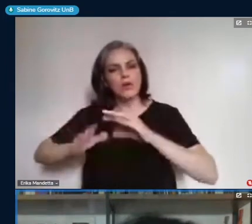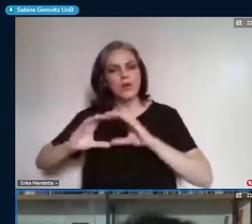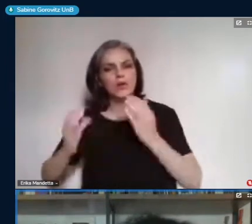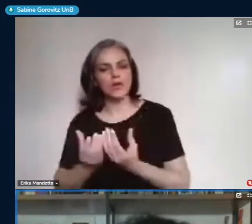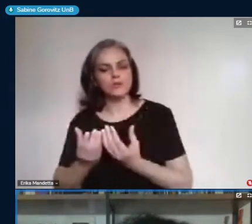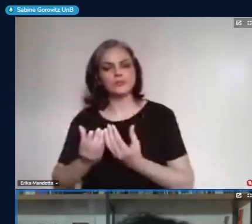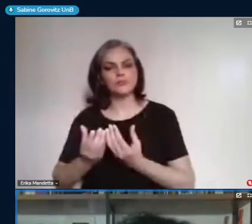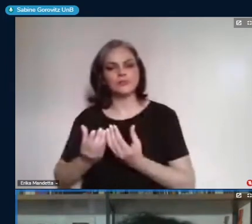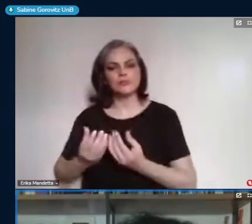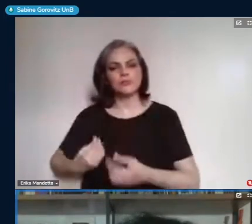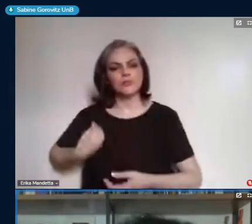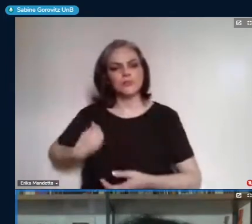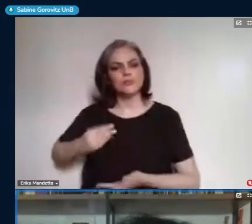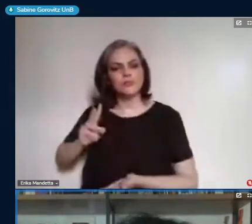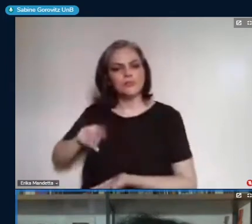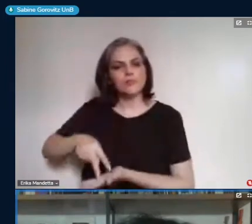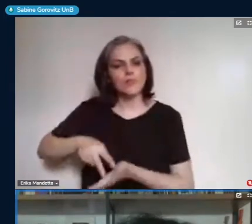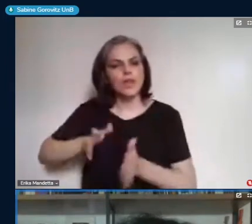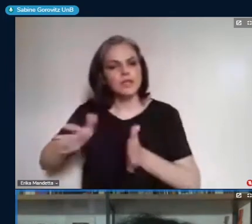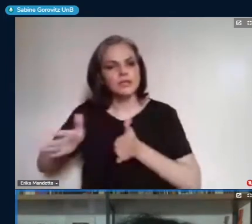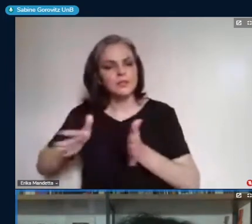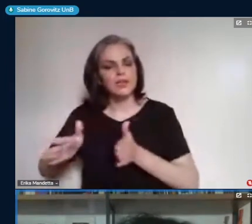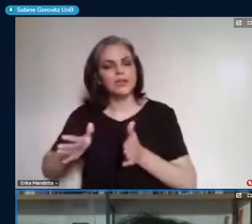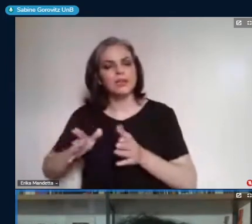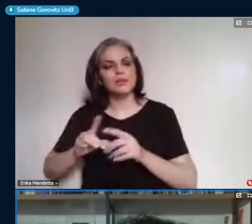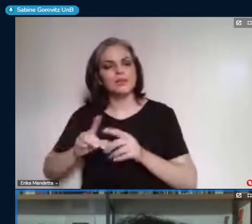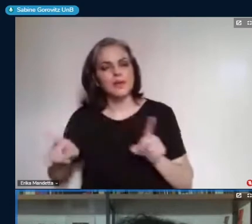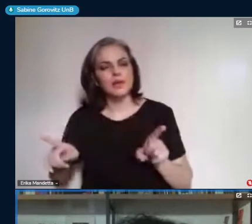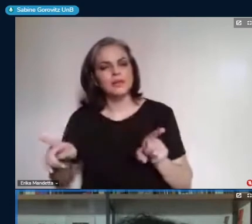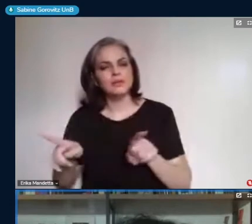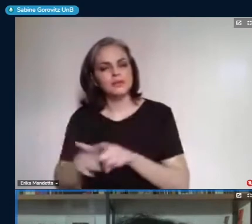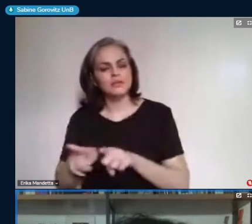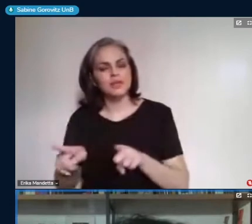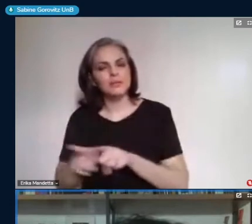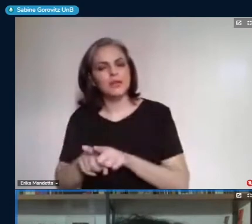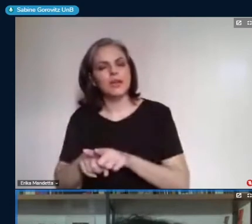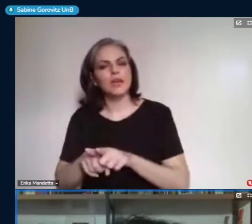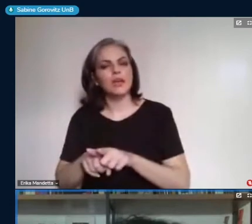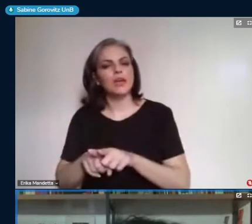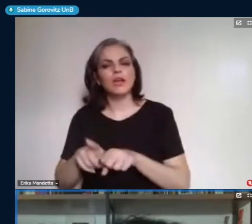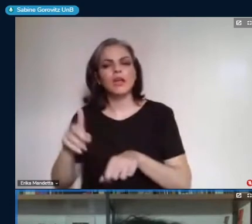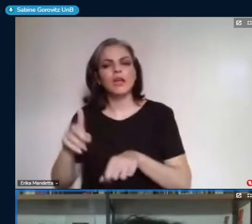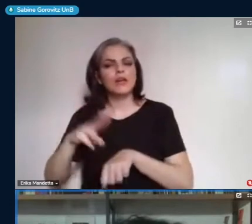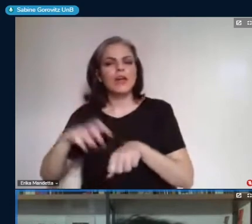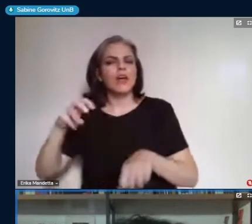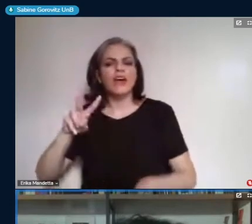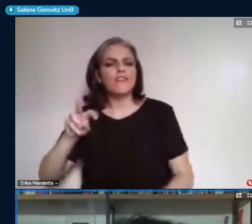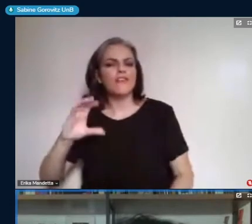presença, sensibilidade, mas é também a própria vocação em si